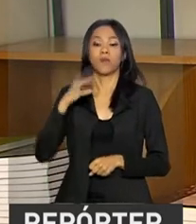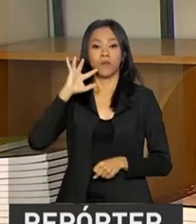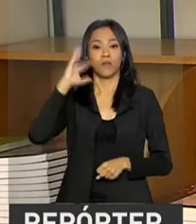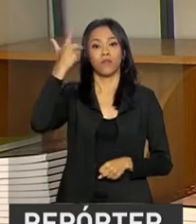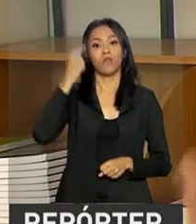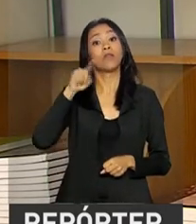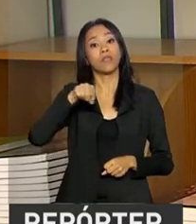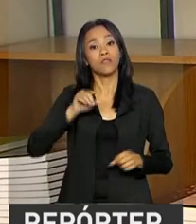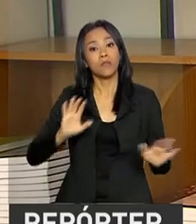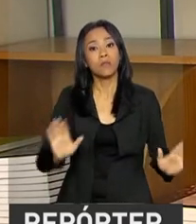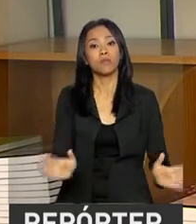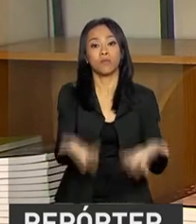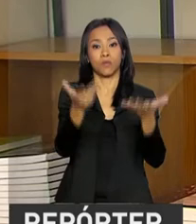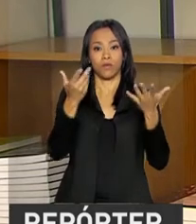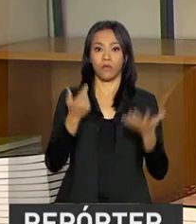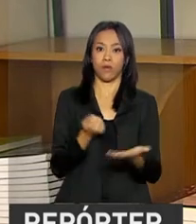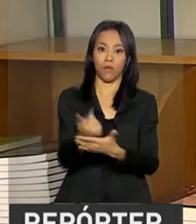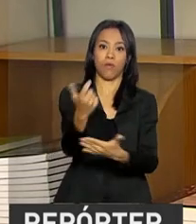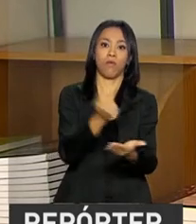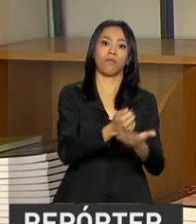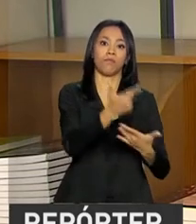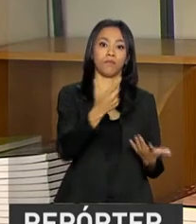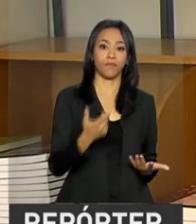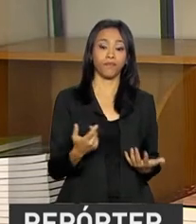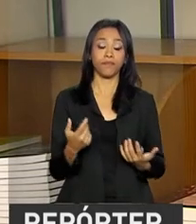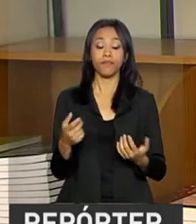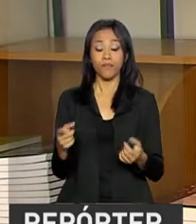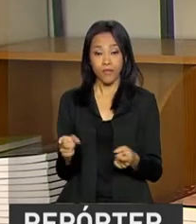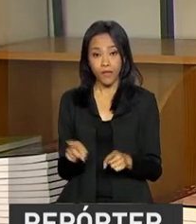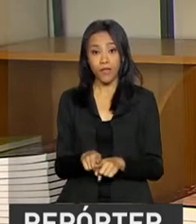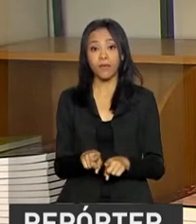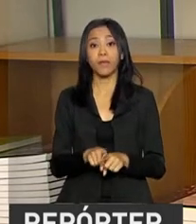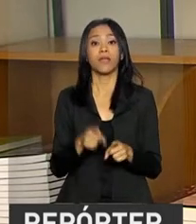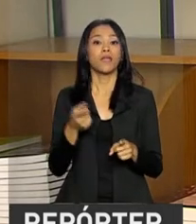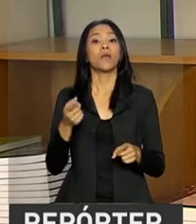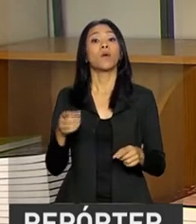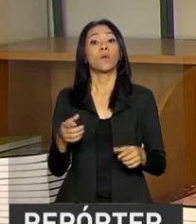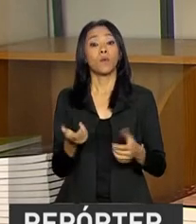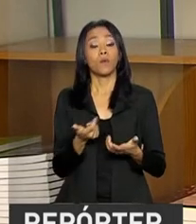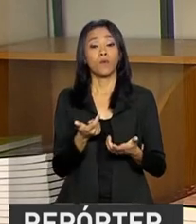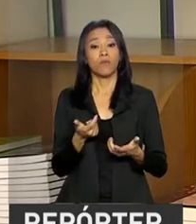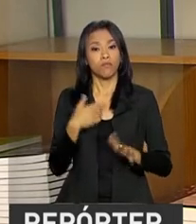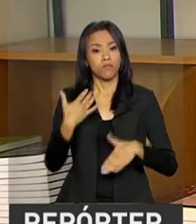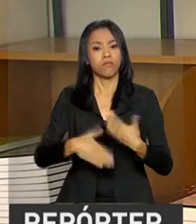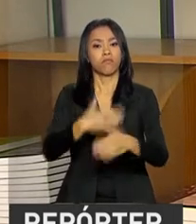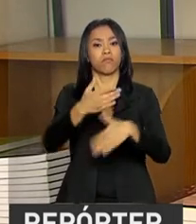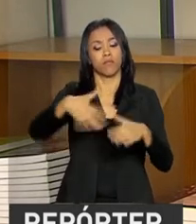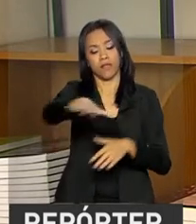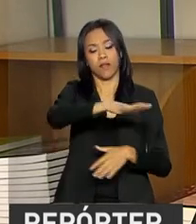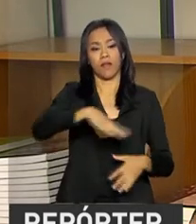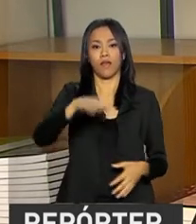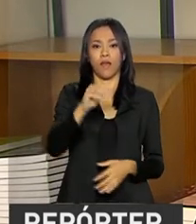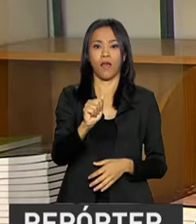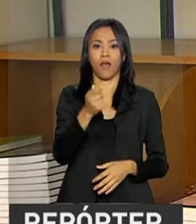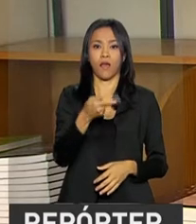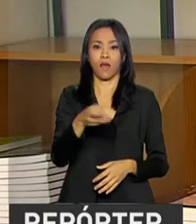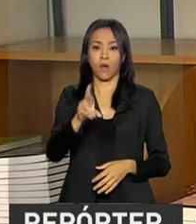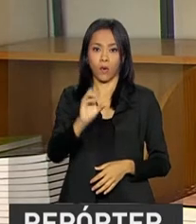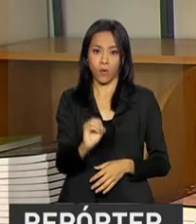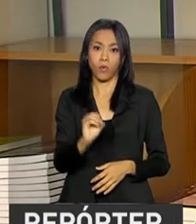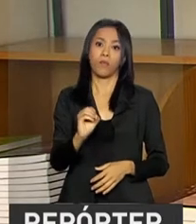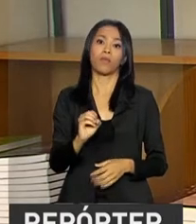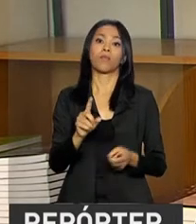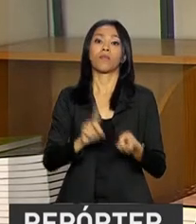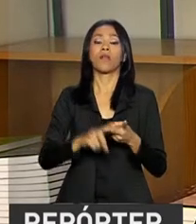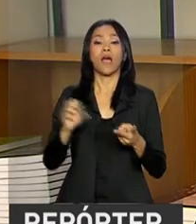o consumo mas também foi importante o próprio crescimento da agropecuária que fez com que os preços cair se a inflação também